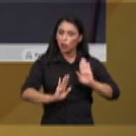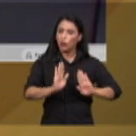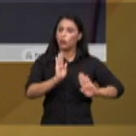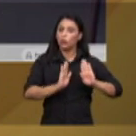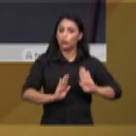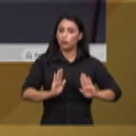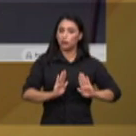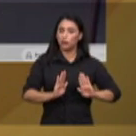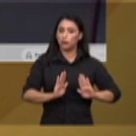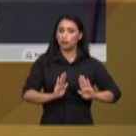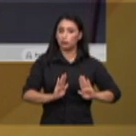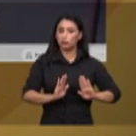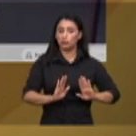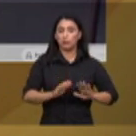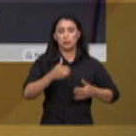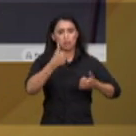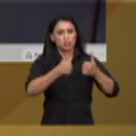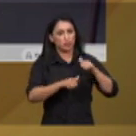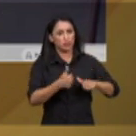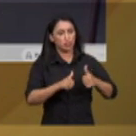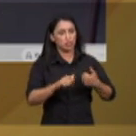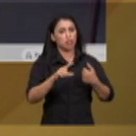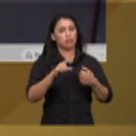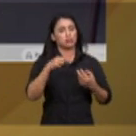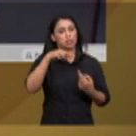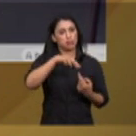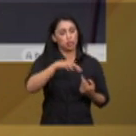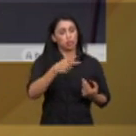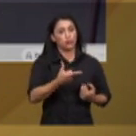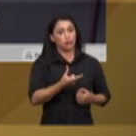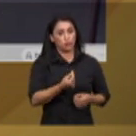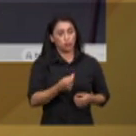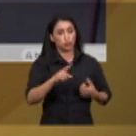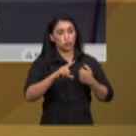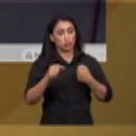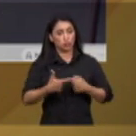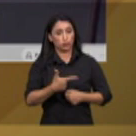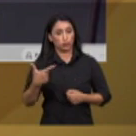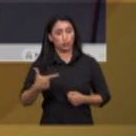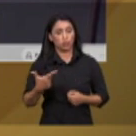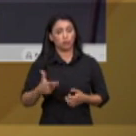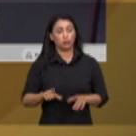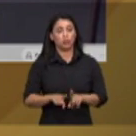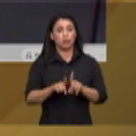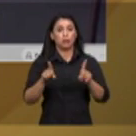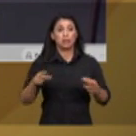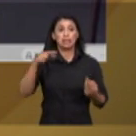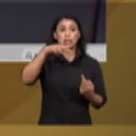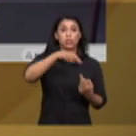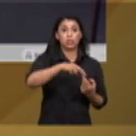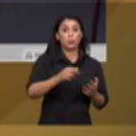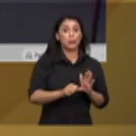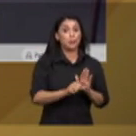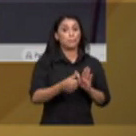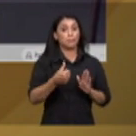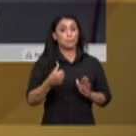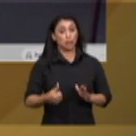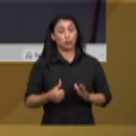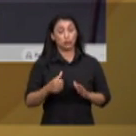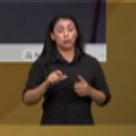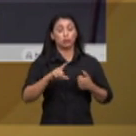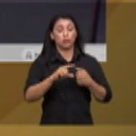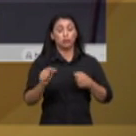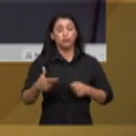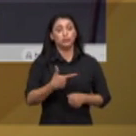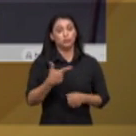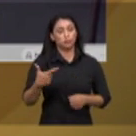cautelas que perpassam não só o inciso 20 do artigo 22, mas também, de maneira especial, o inciso 1º do artigo